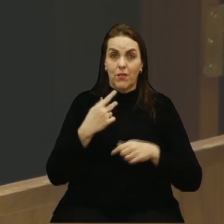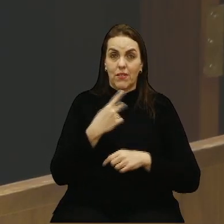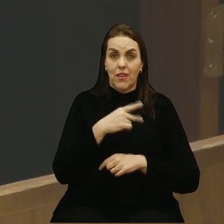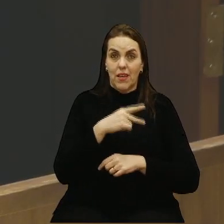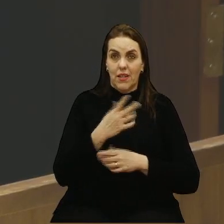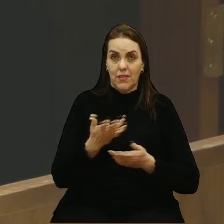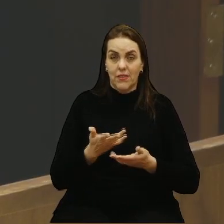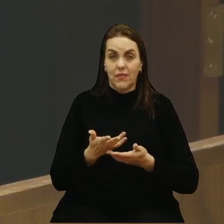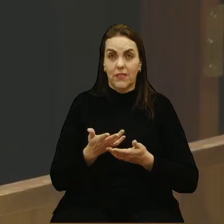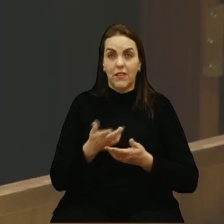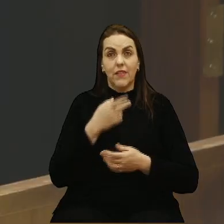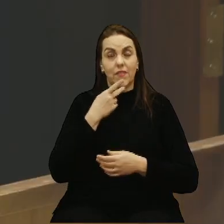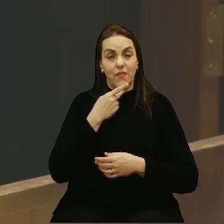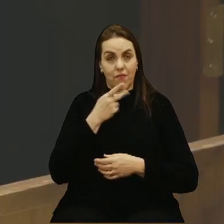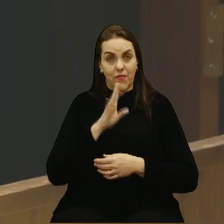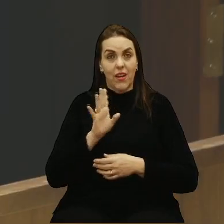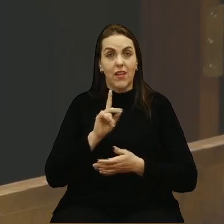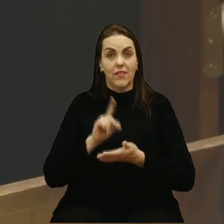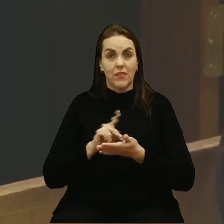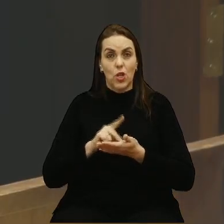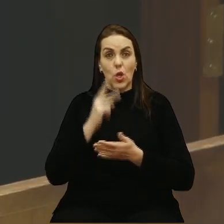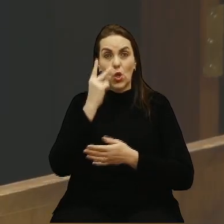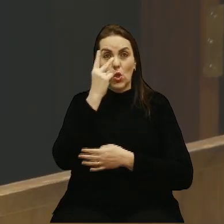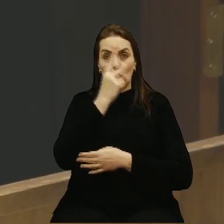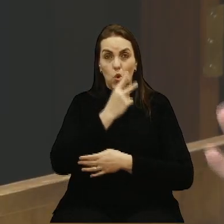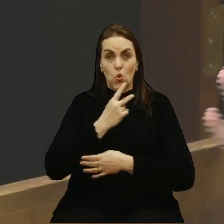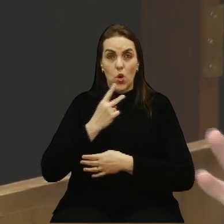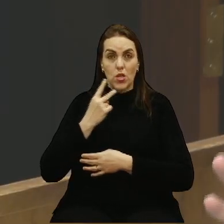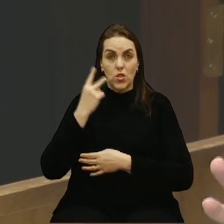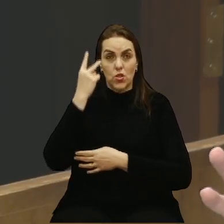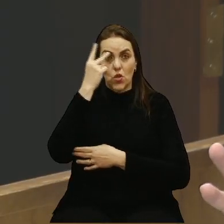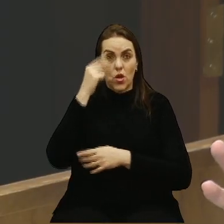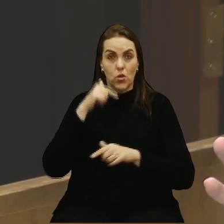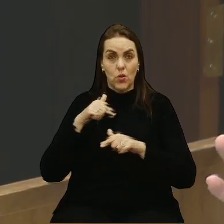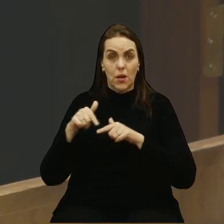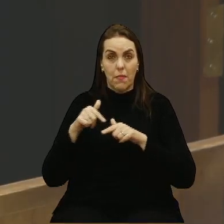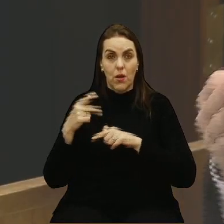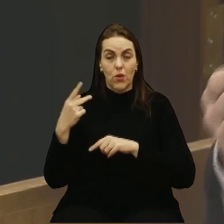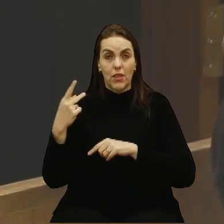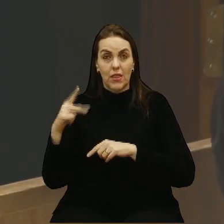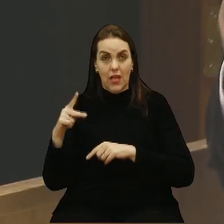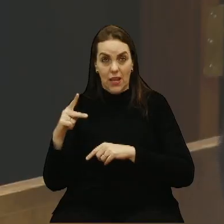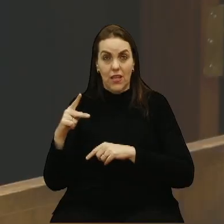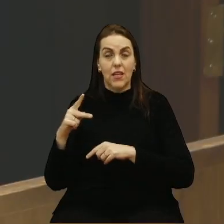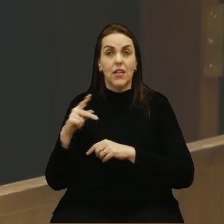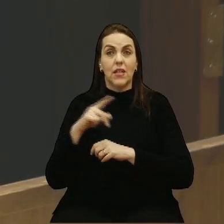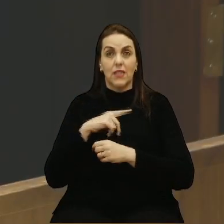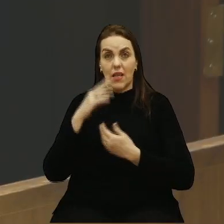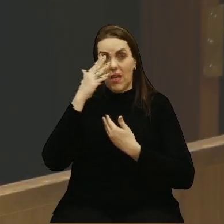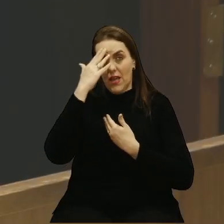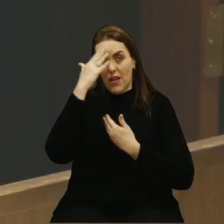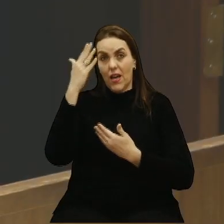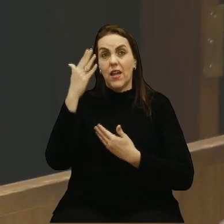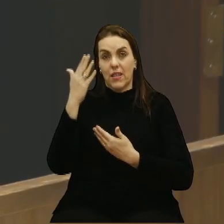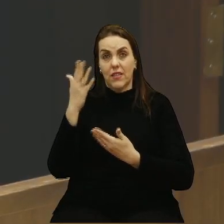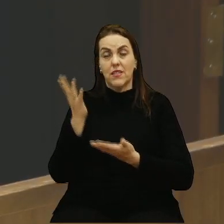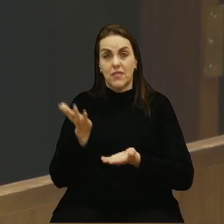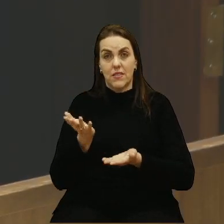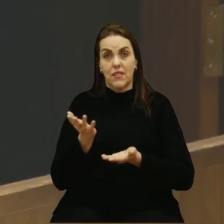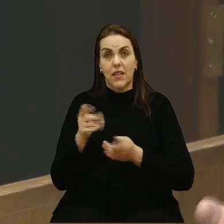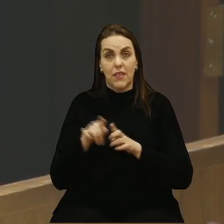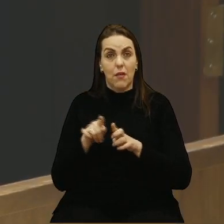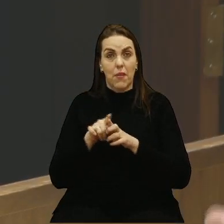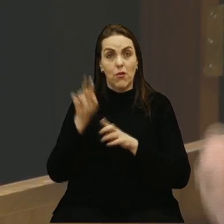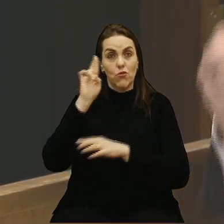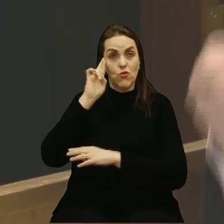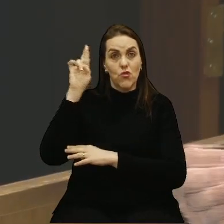cabe ressaltar, né? 2 horas de trabalho que ele fica, inclusive agradecer a benevolência dos seus chefes